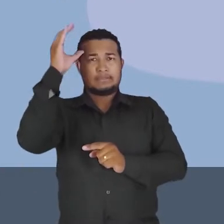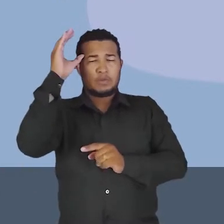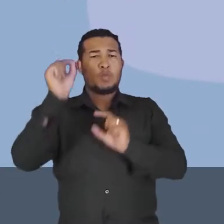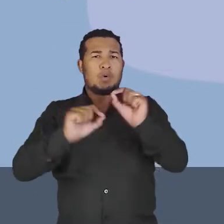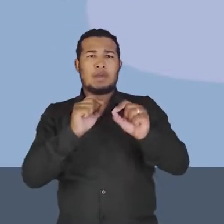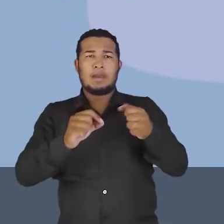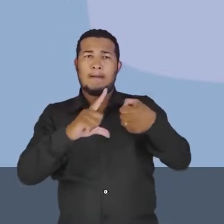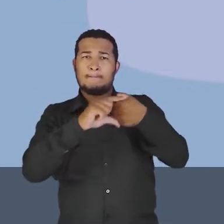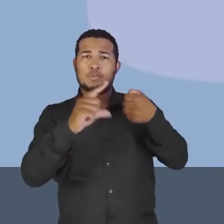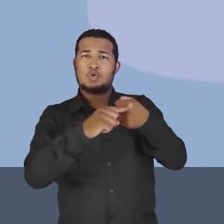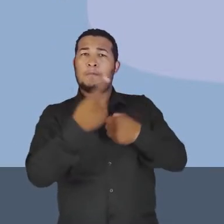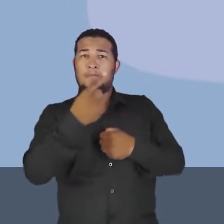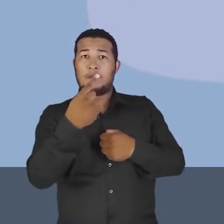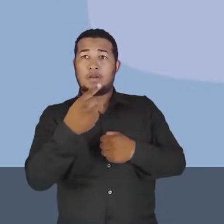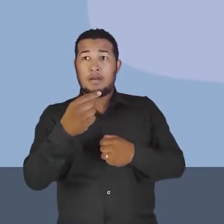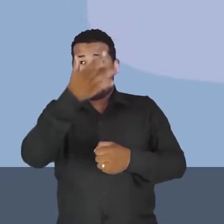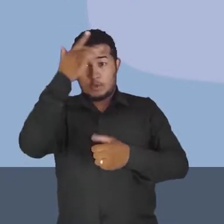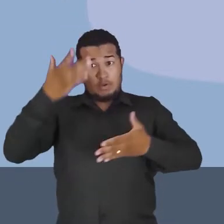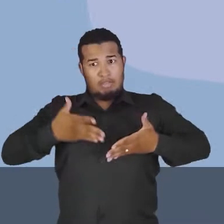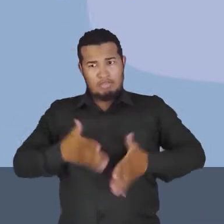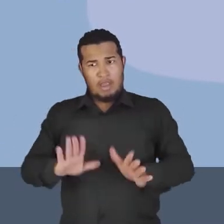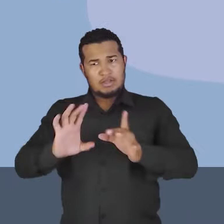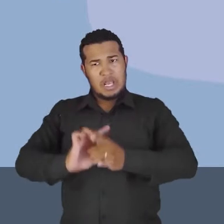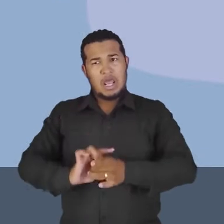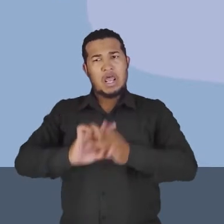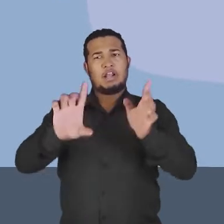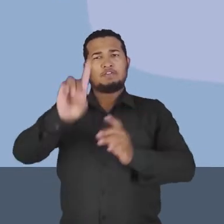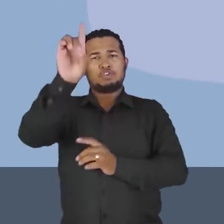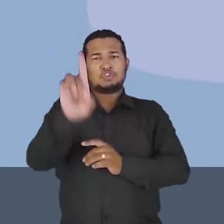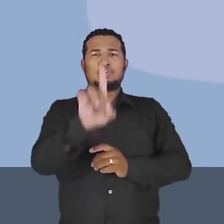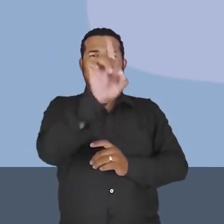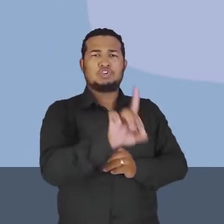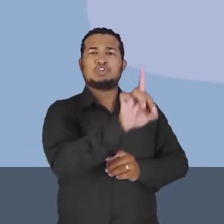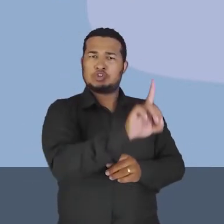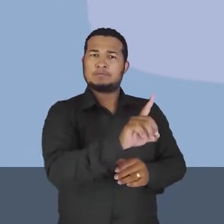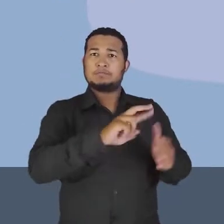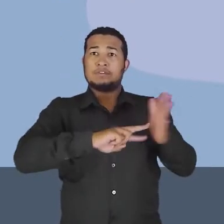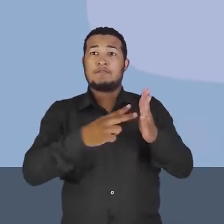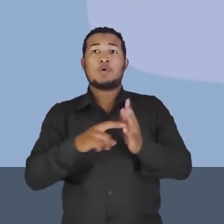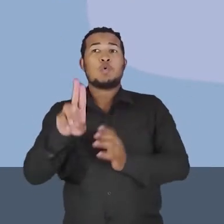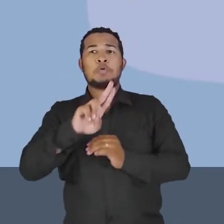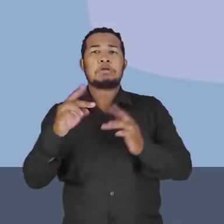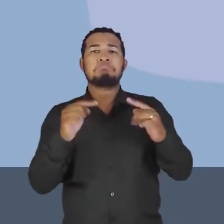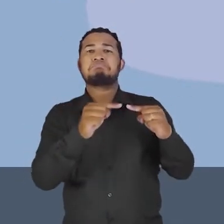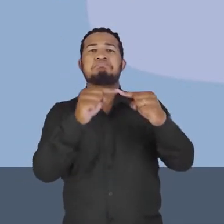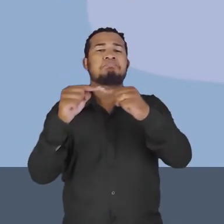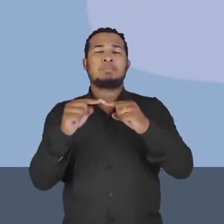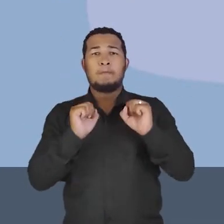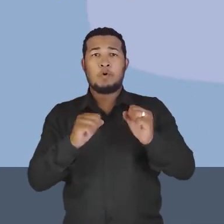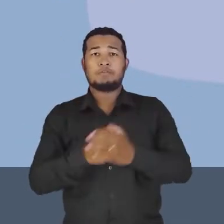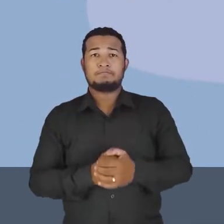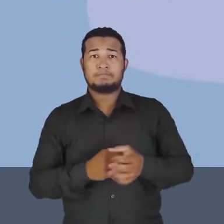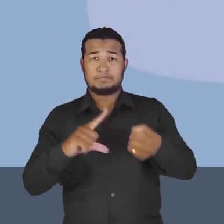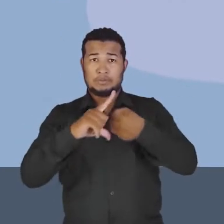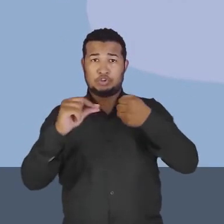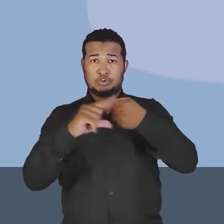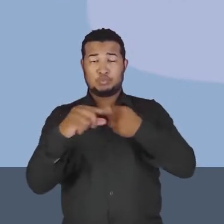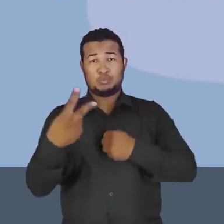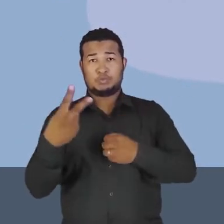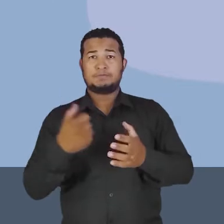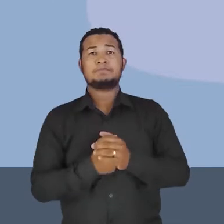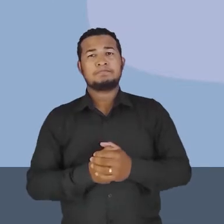livres e iguais em direitos. As distinções sociais só podem fundamentar-se na utilidade comum. Artigo 2. A finalidade